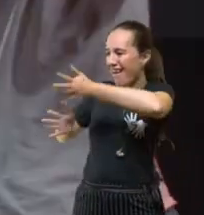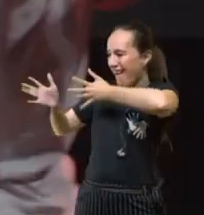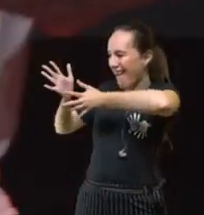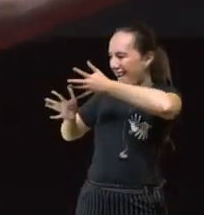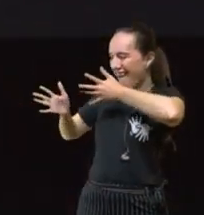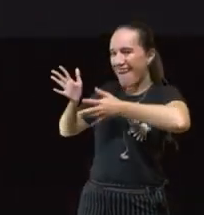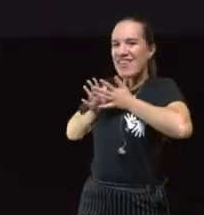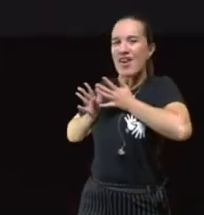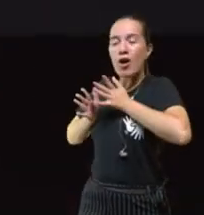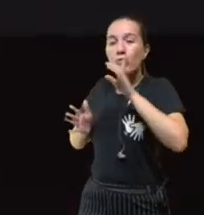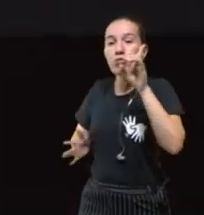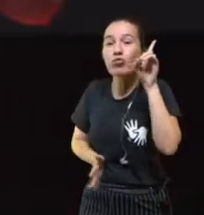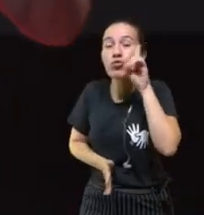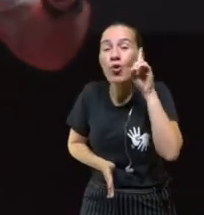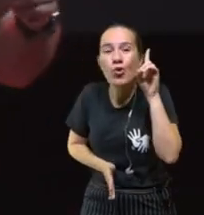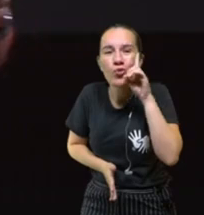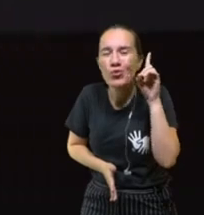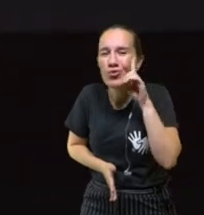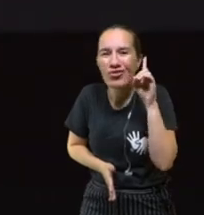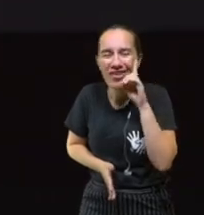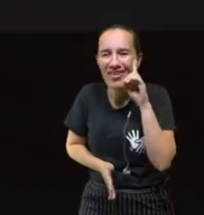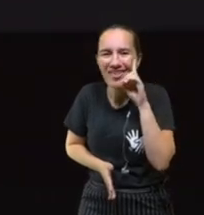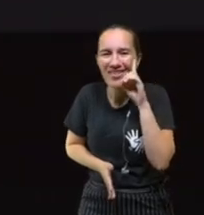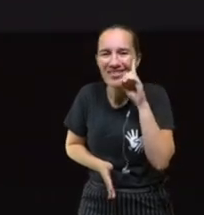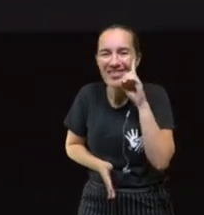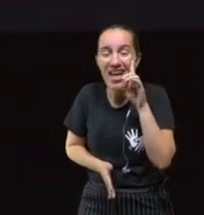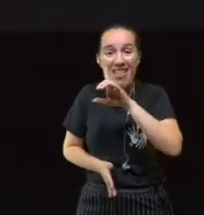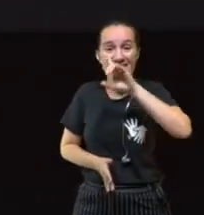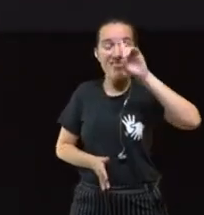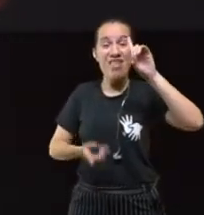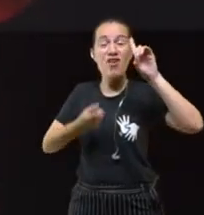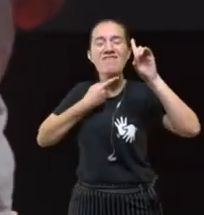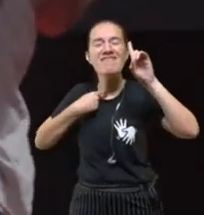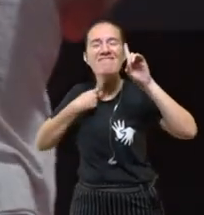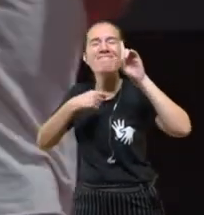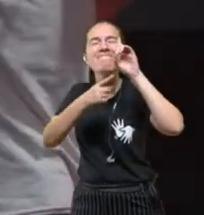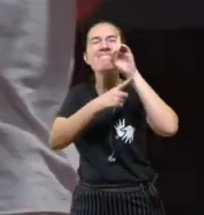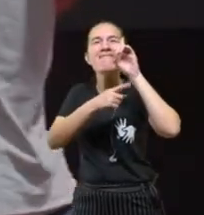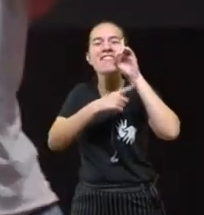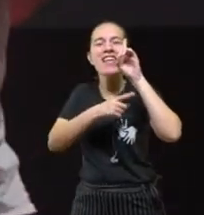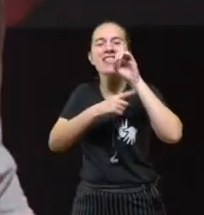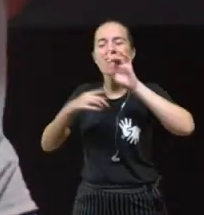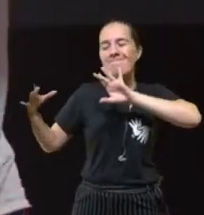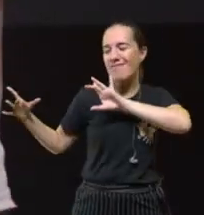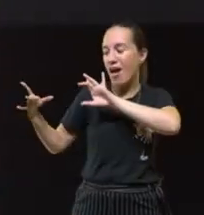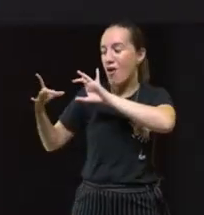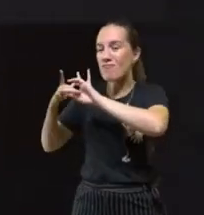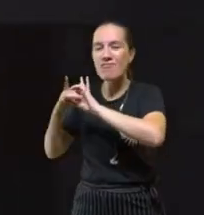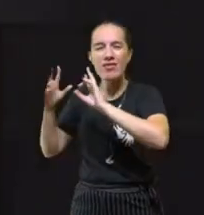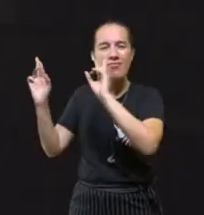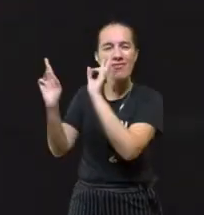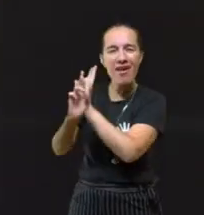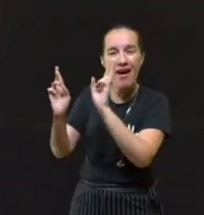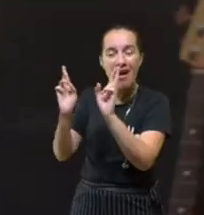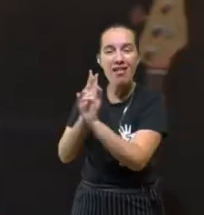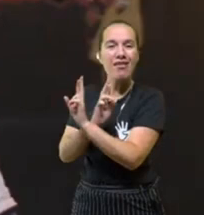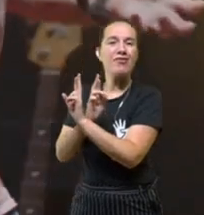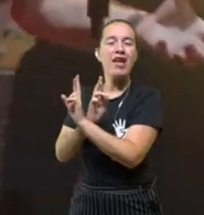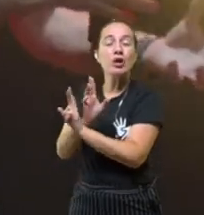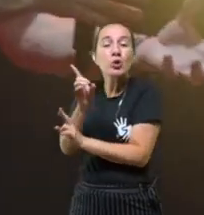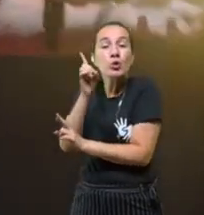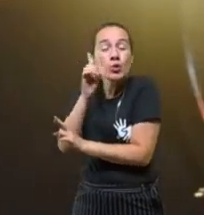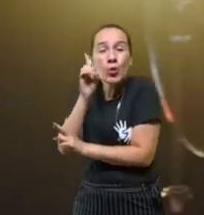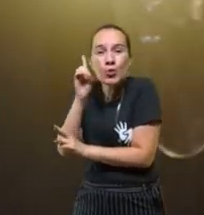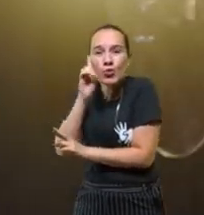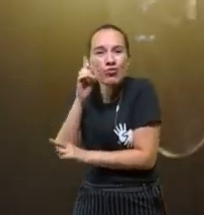Ele deseja ter comunhão com você todo dia. Então ele fez aquele modelo.